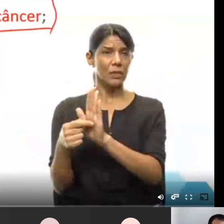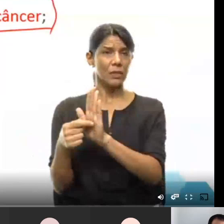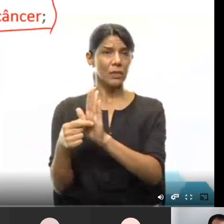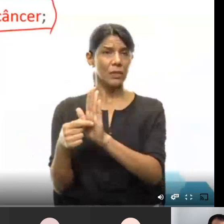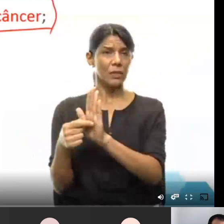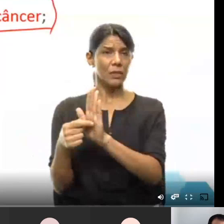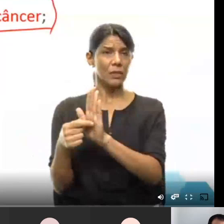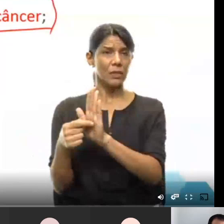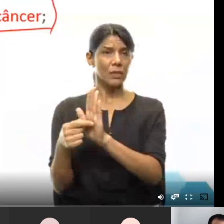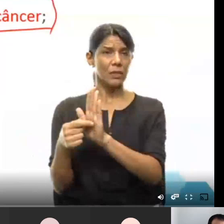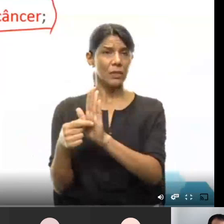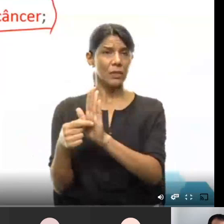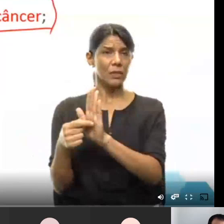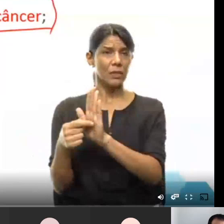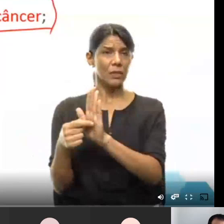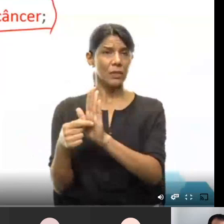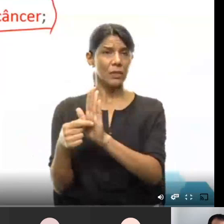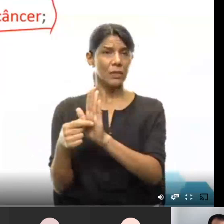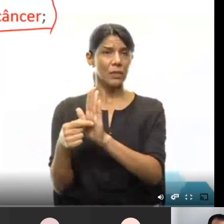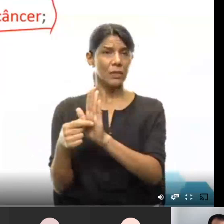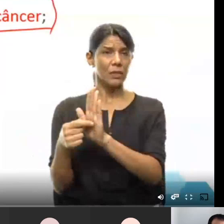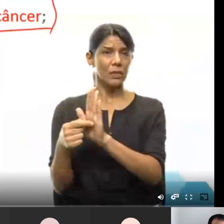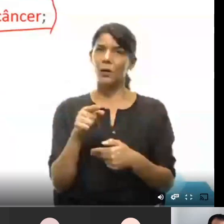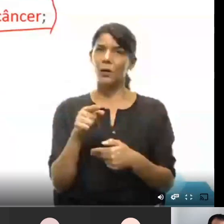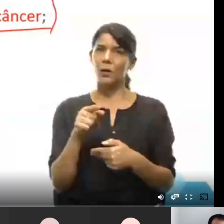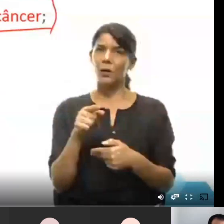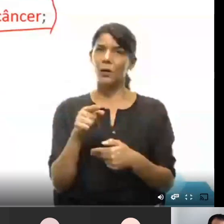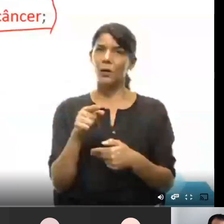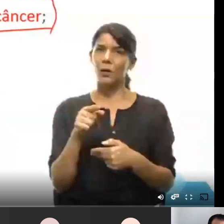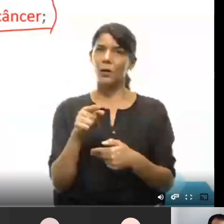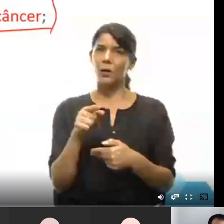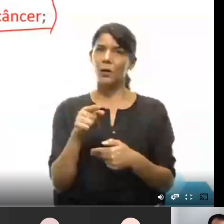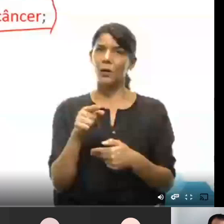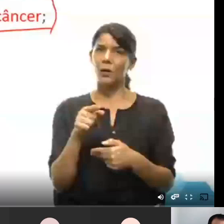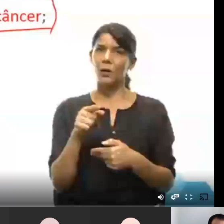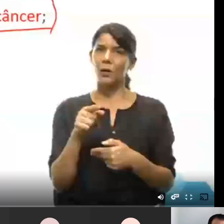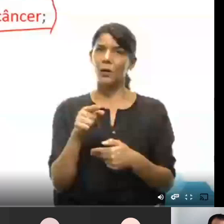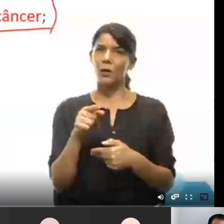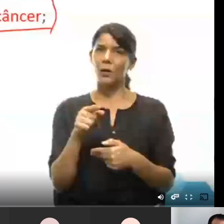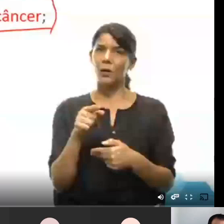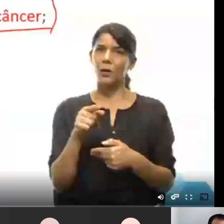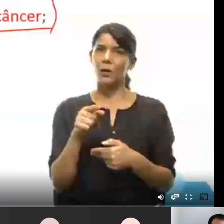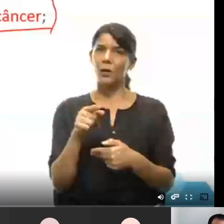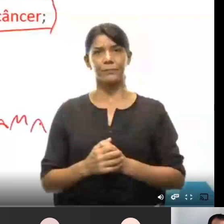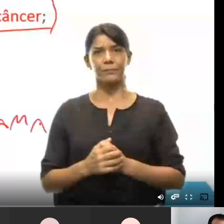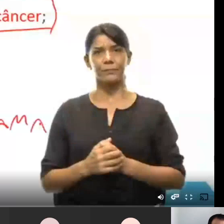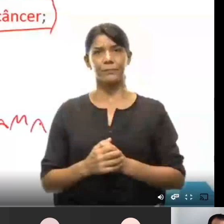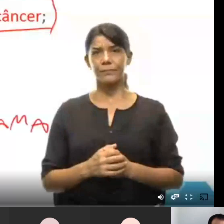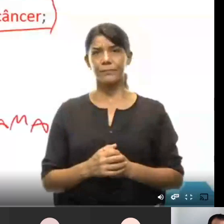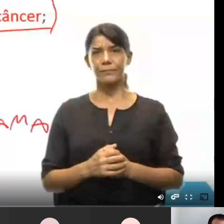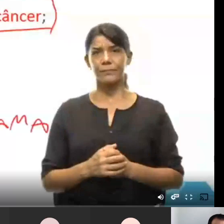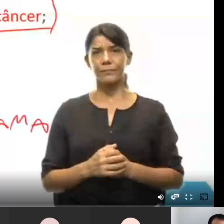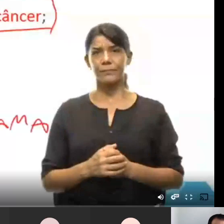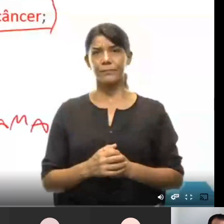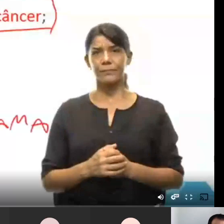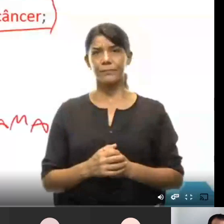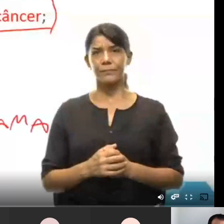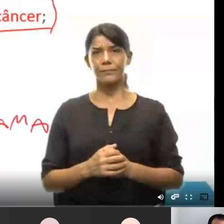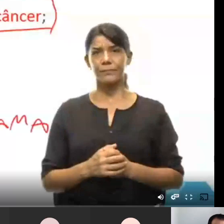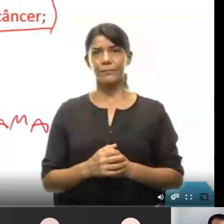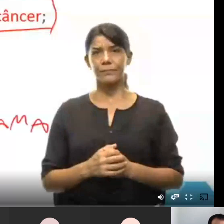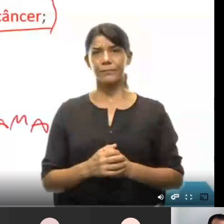estão relacionados ao câncer de mama, ok? São exemplos que eu